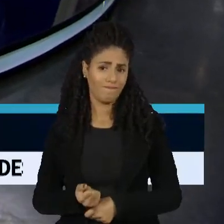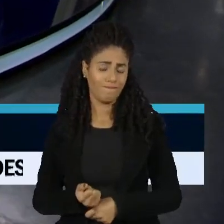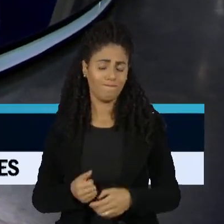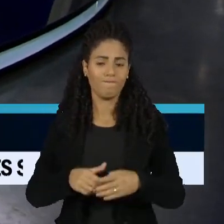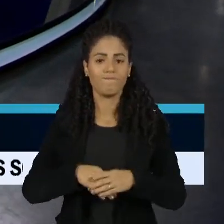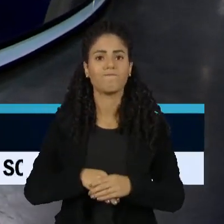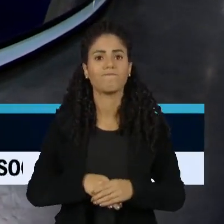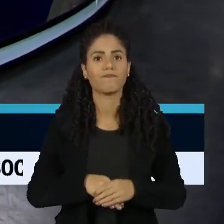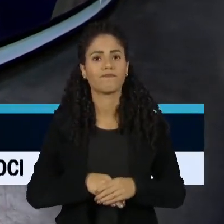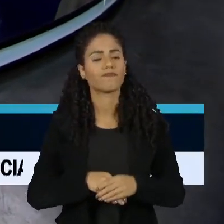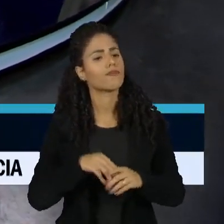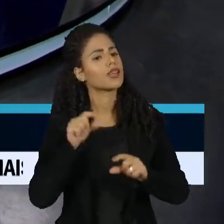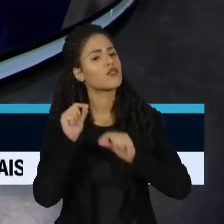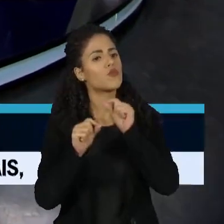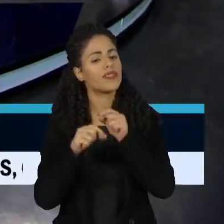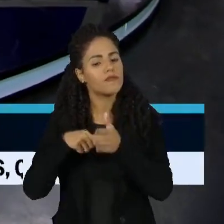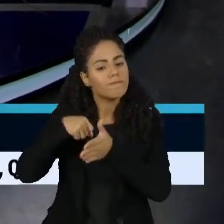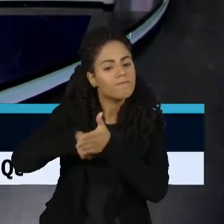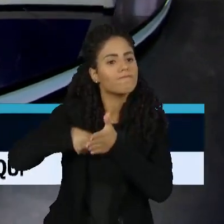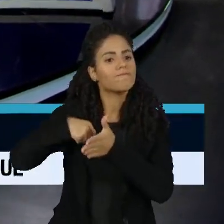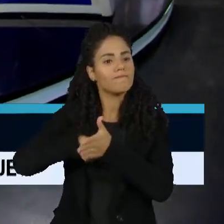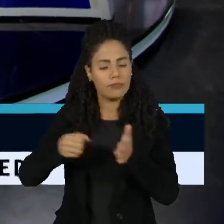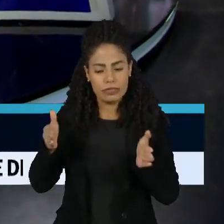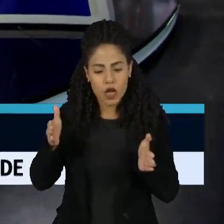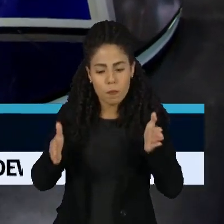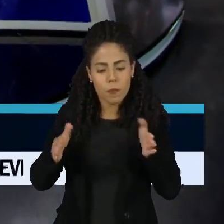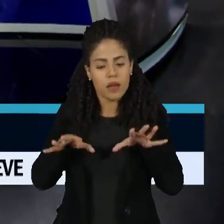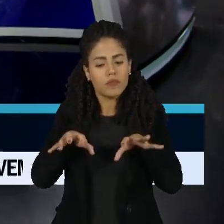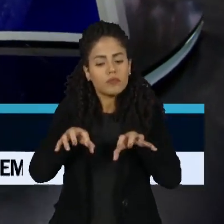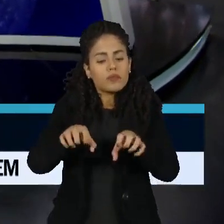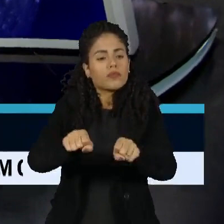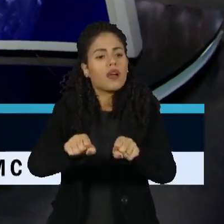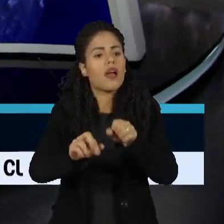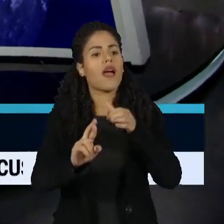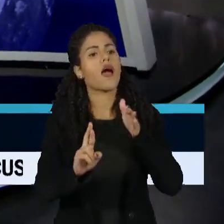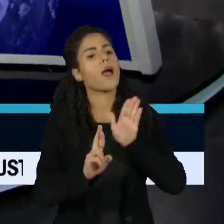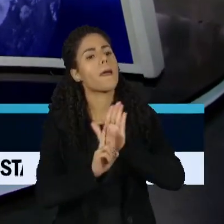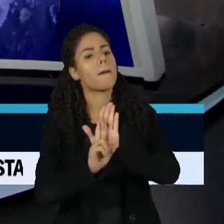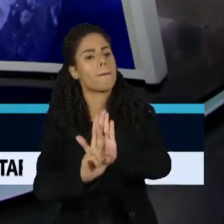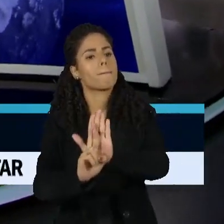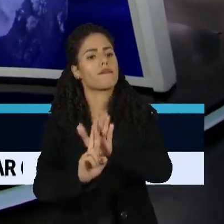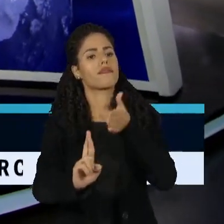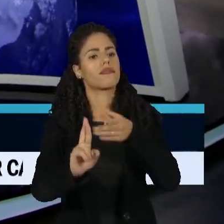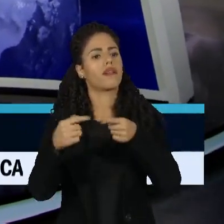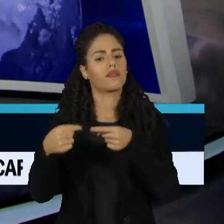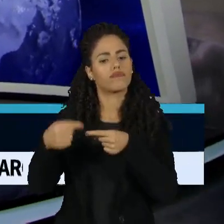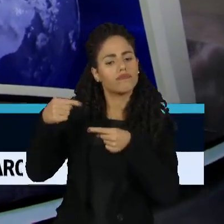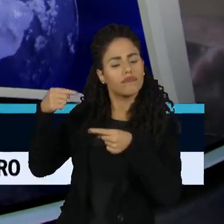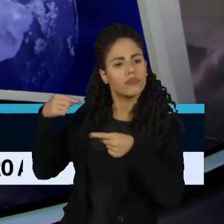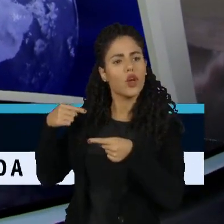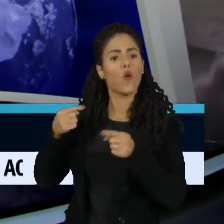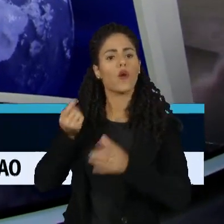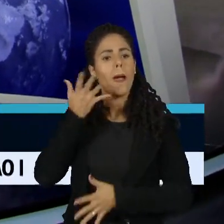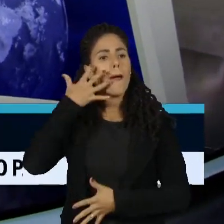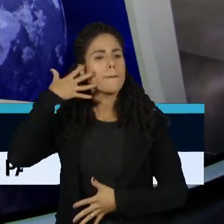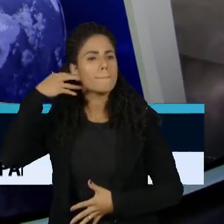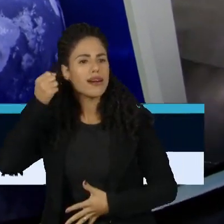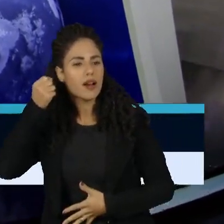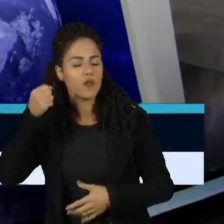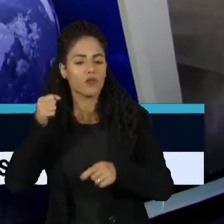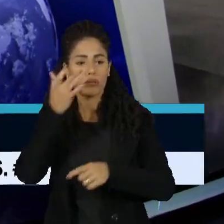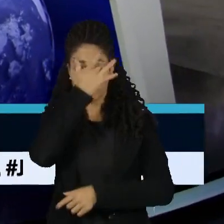o que essa batalha sobre o Marco temporal pode representar nesse antigo conflito entre brancos e